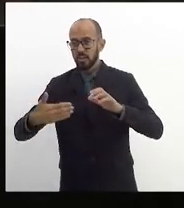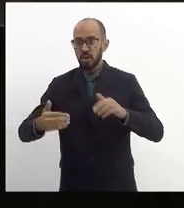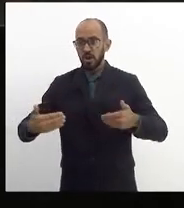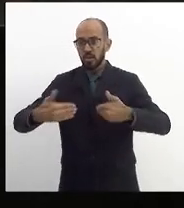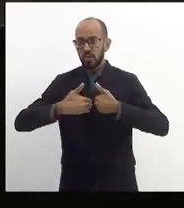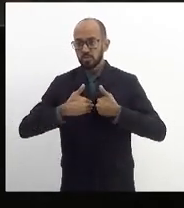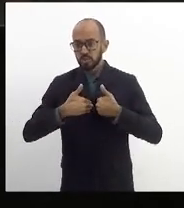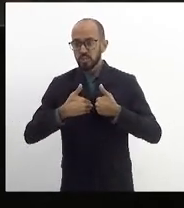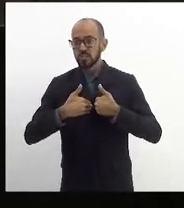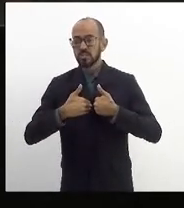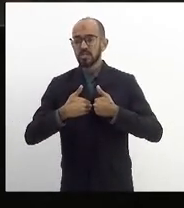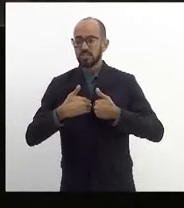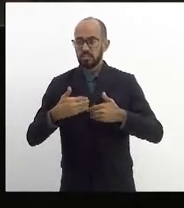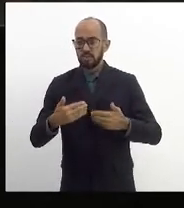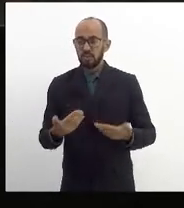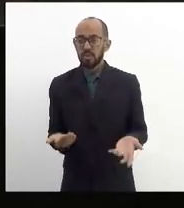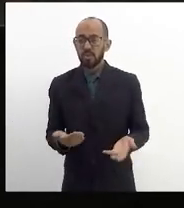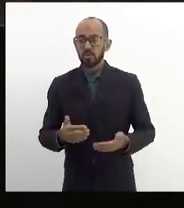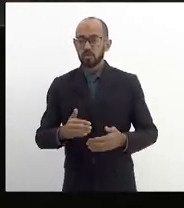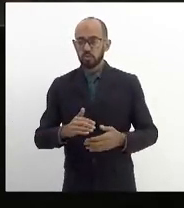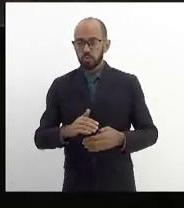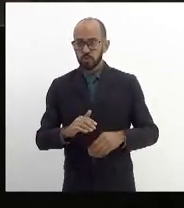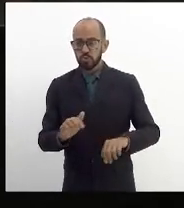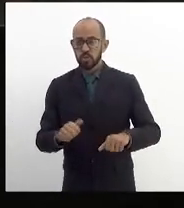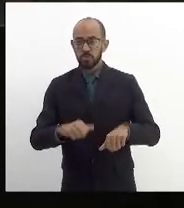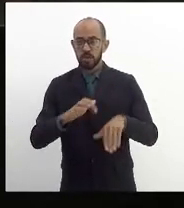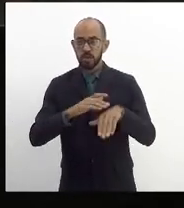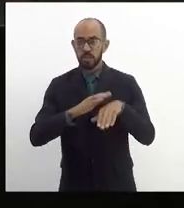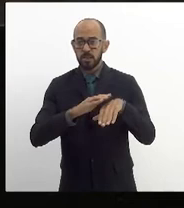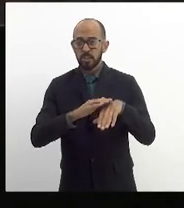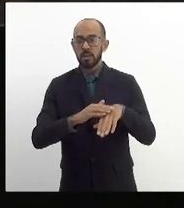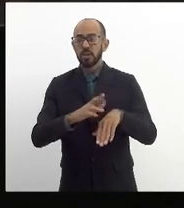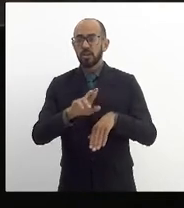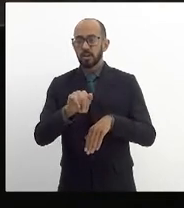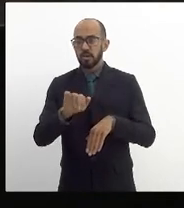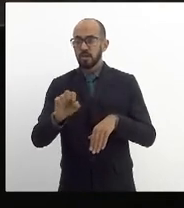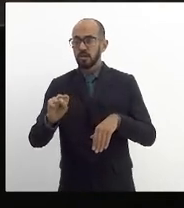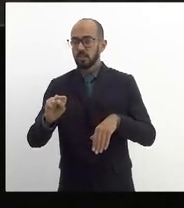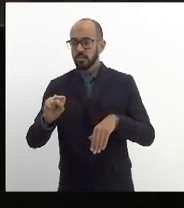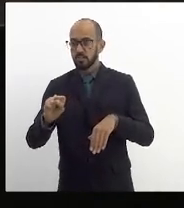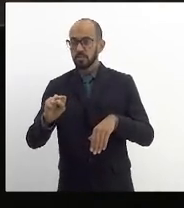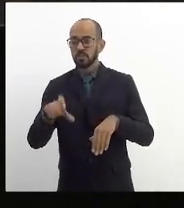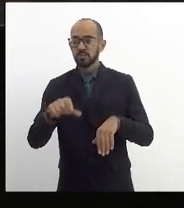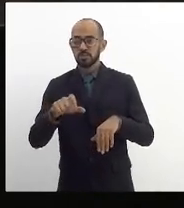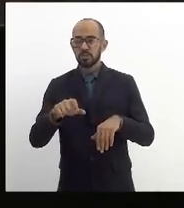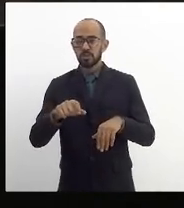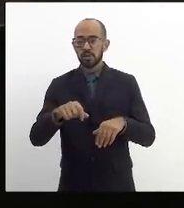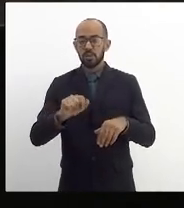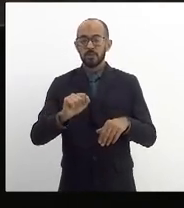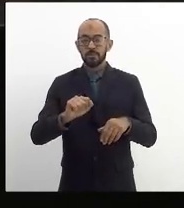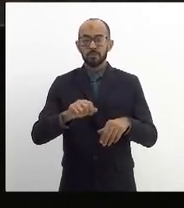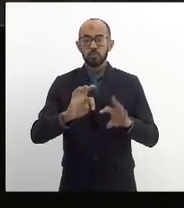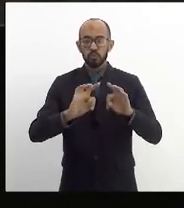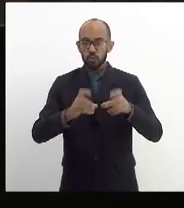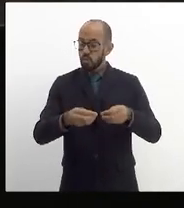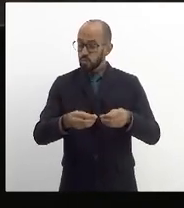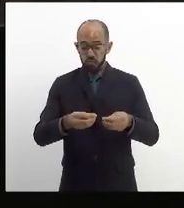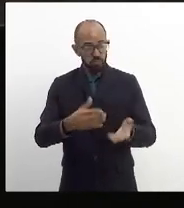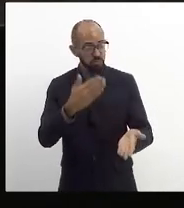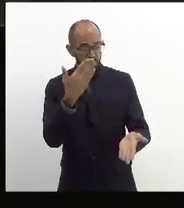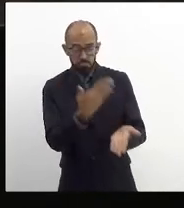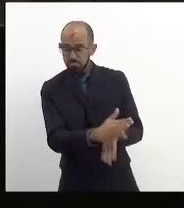espectro autista as doenças raras citadas por vossa excelência em todas essas doenças ficaram